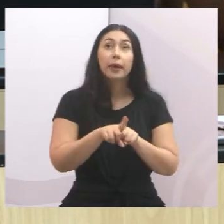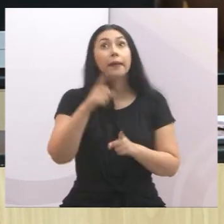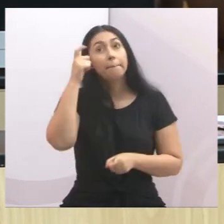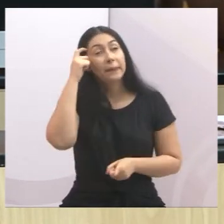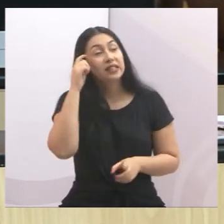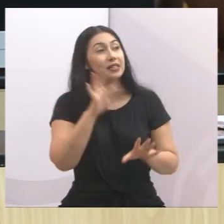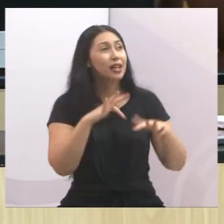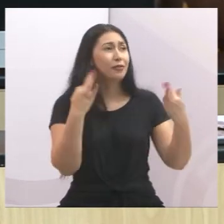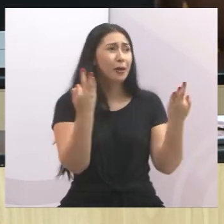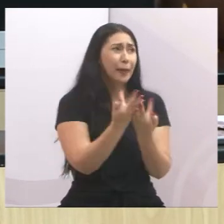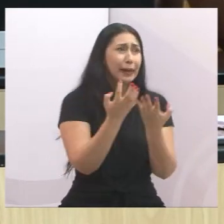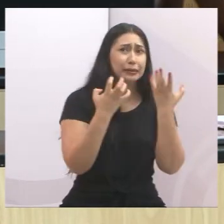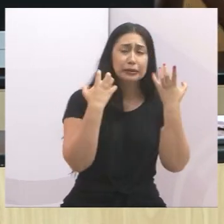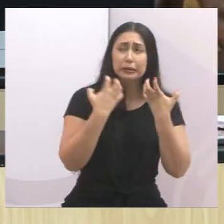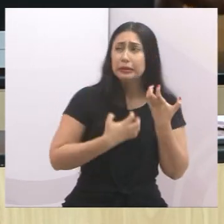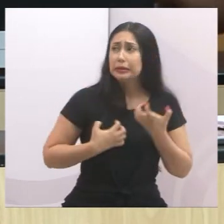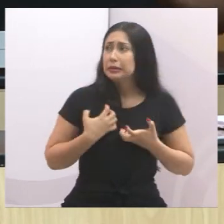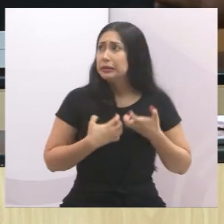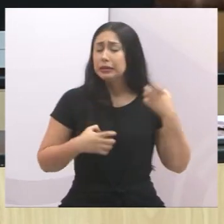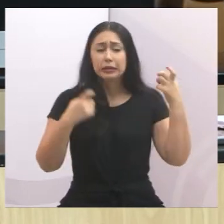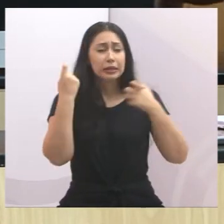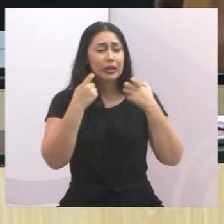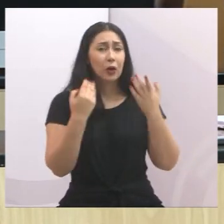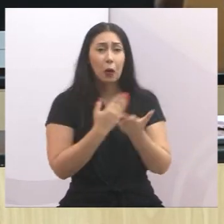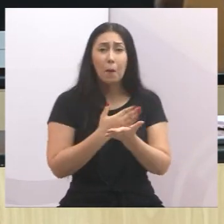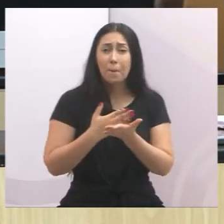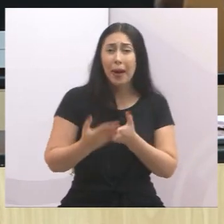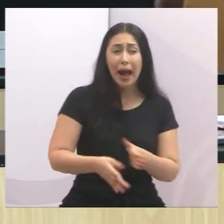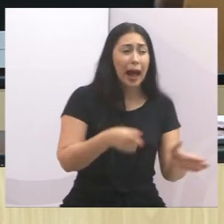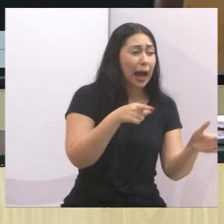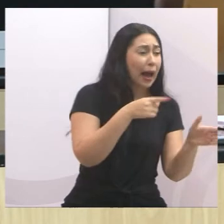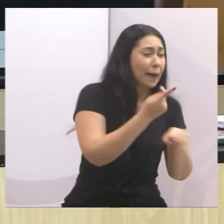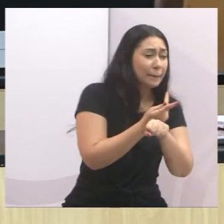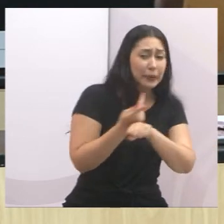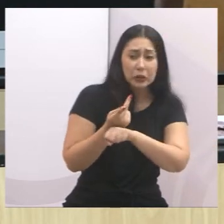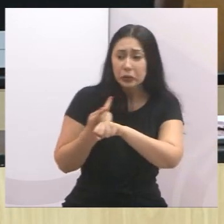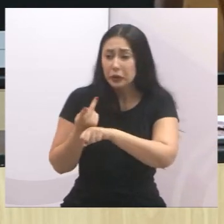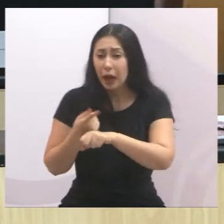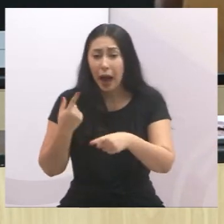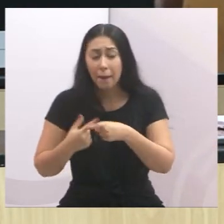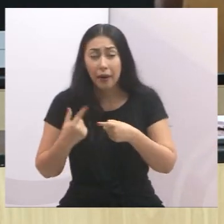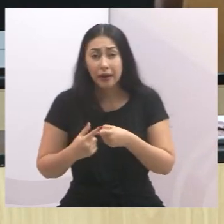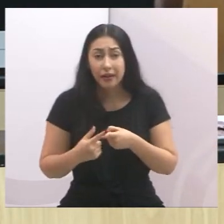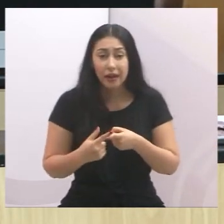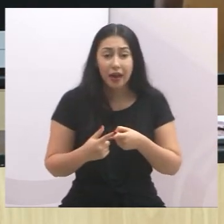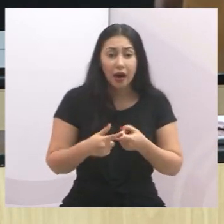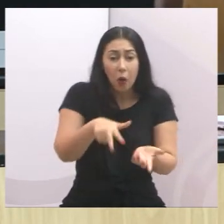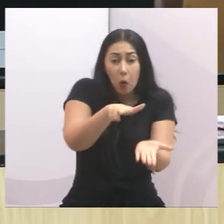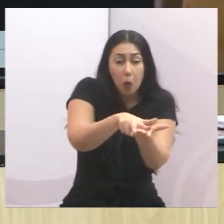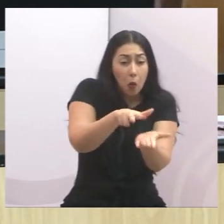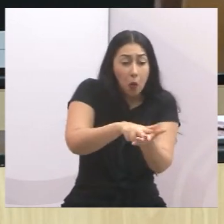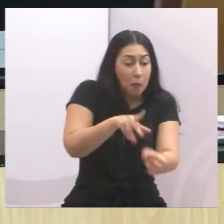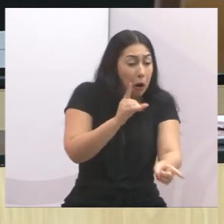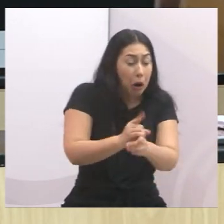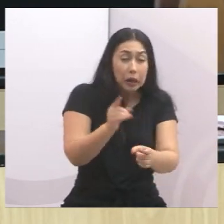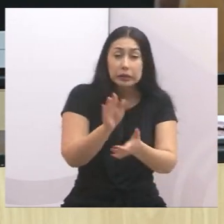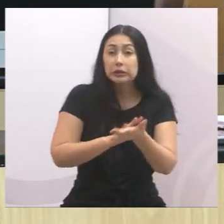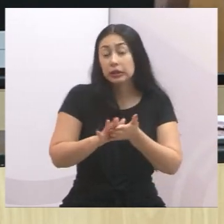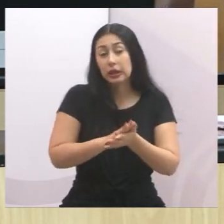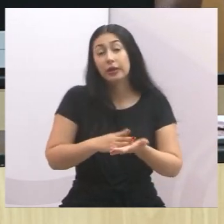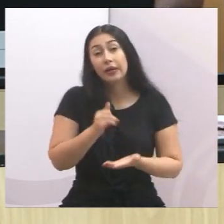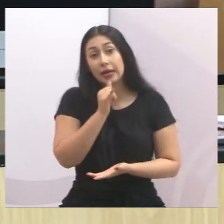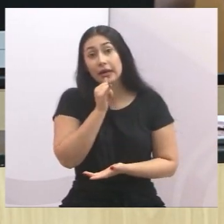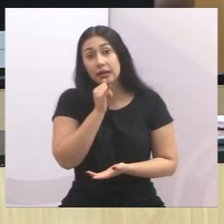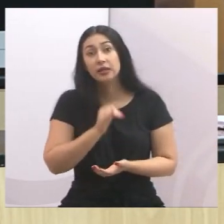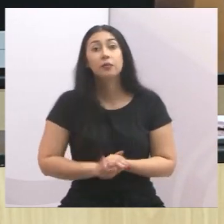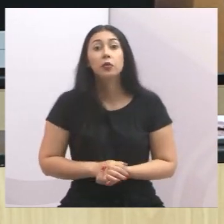que abre um boletim de ocorrência, a procura em todos os lugares, e nestes casos, a demora do corpo ser encontrado, onde temos como exemplo recente a